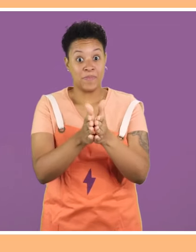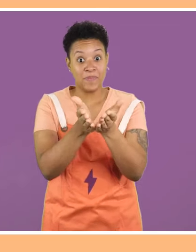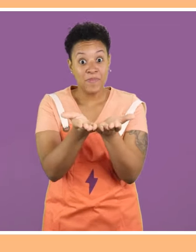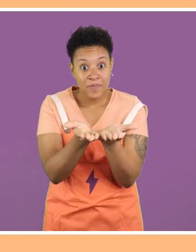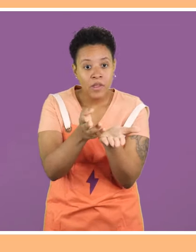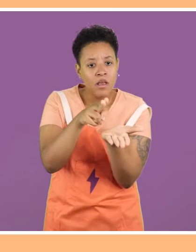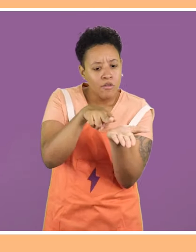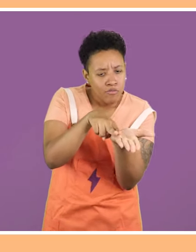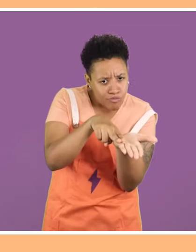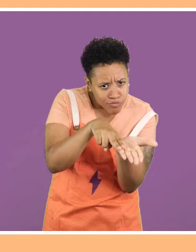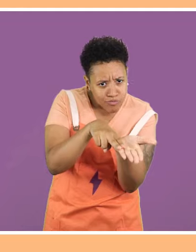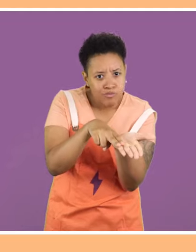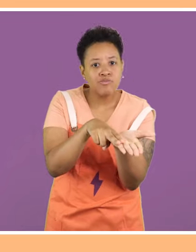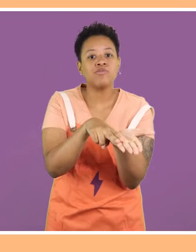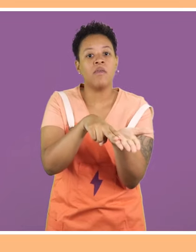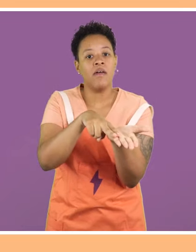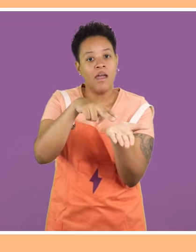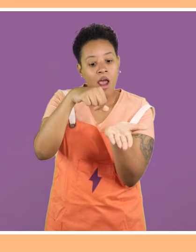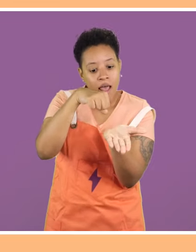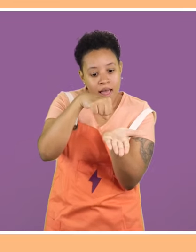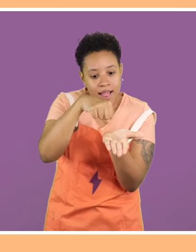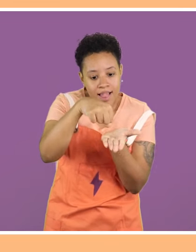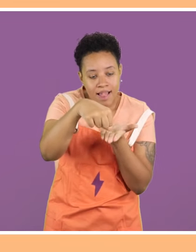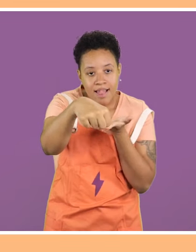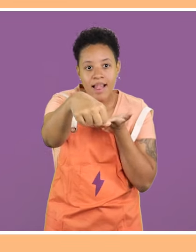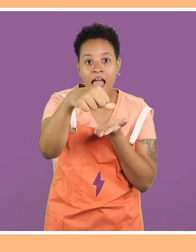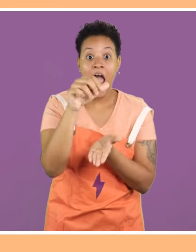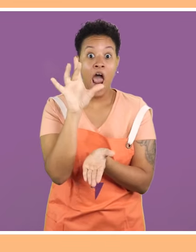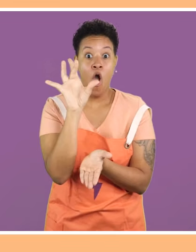Cole a 2 dedos da dobra do meio da sacola.